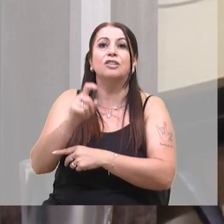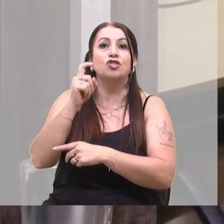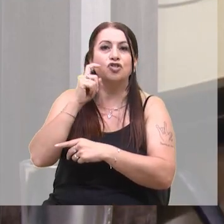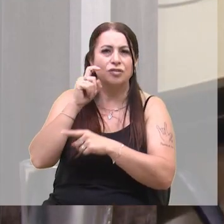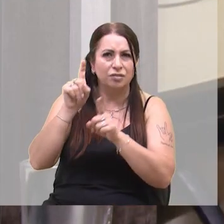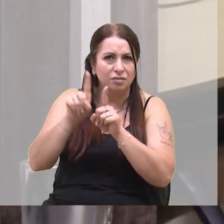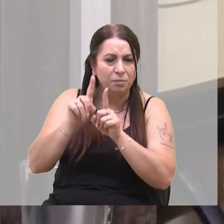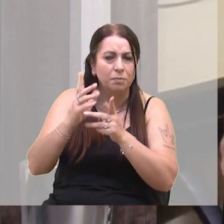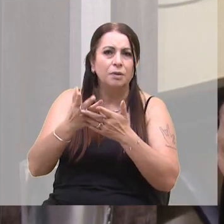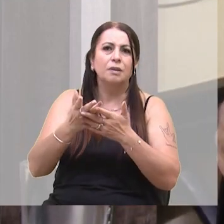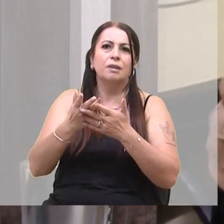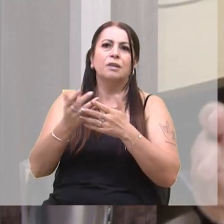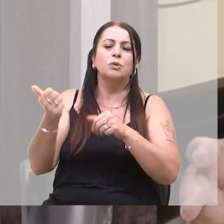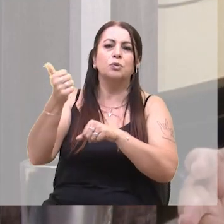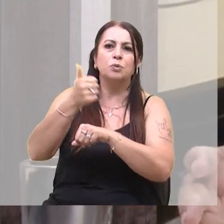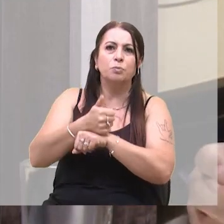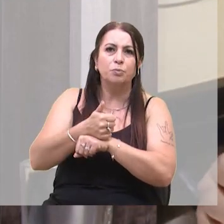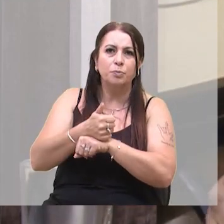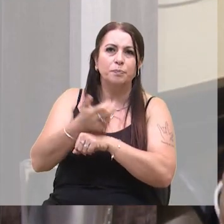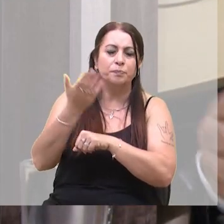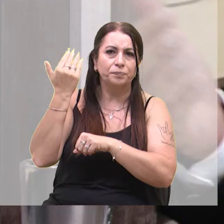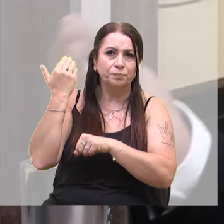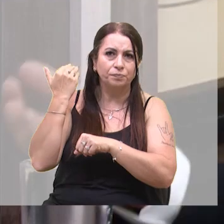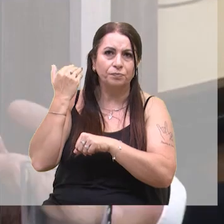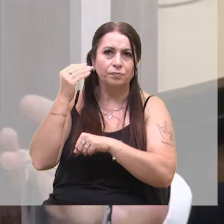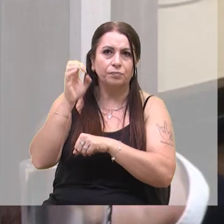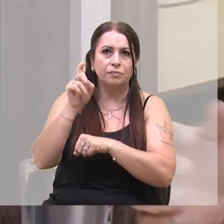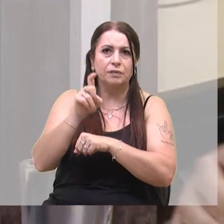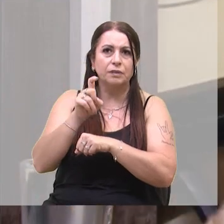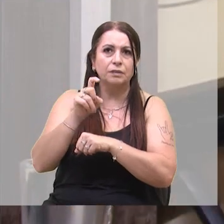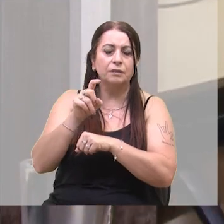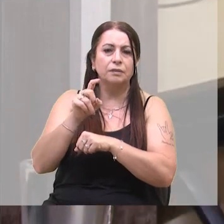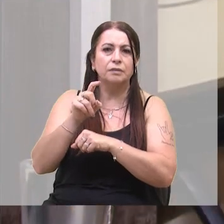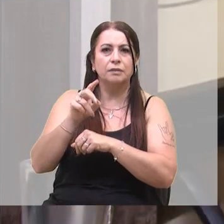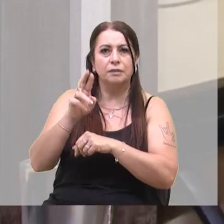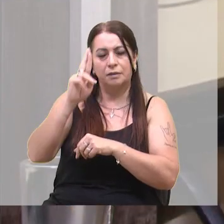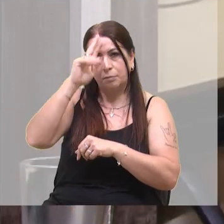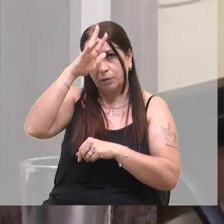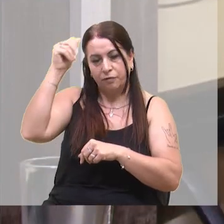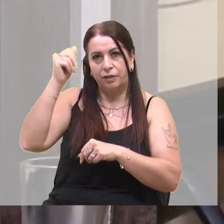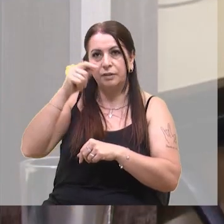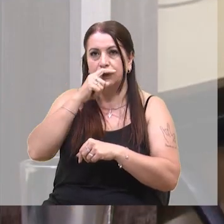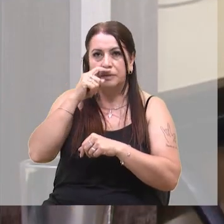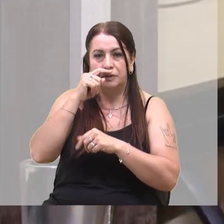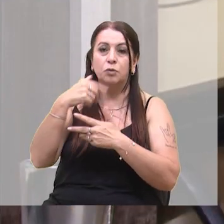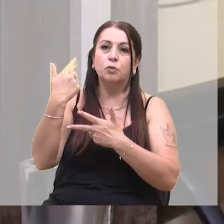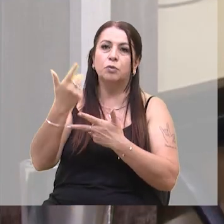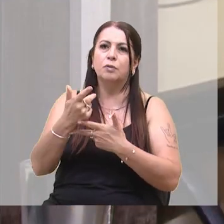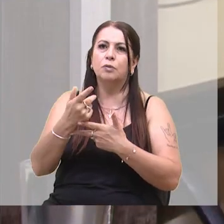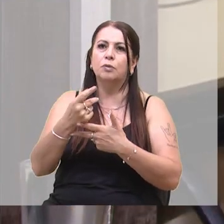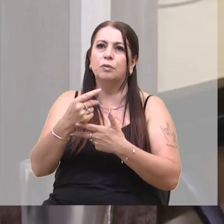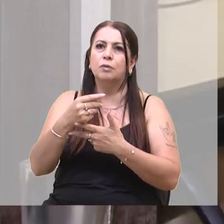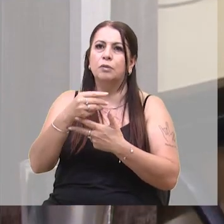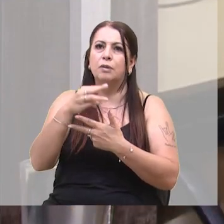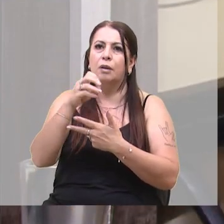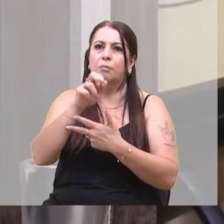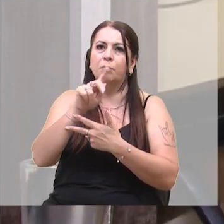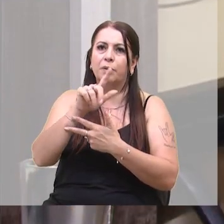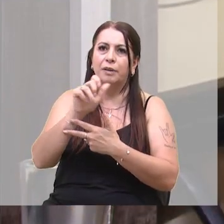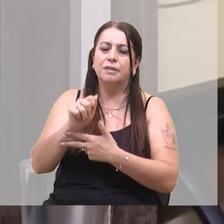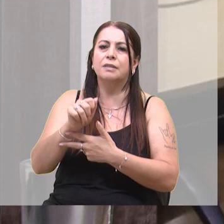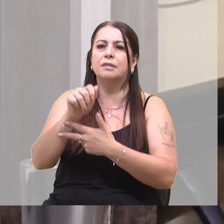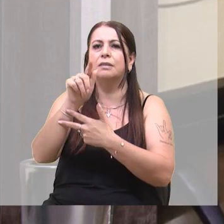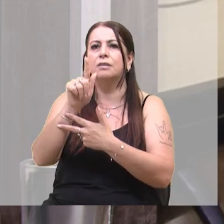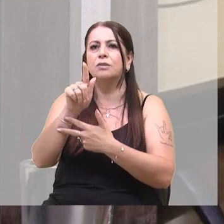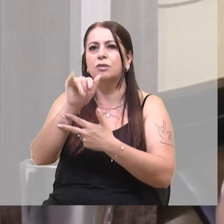Justina 11, Marisa Fórmula, eu citei a Geni Petef também, substituiu naquela época o ex-prefeito José